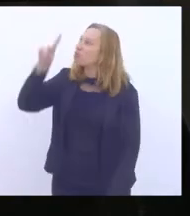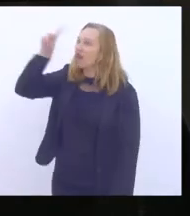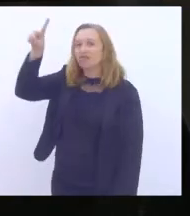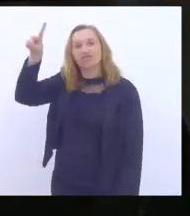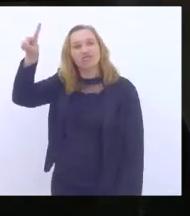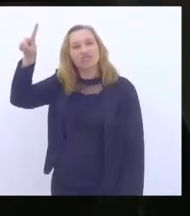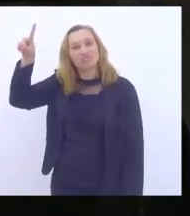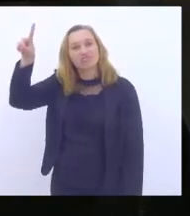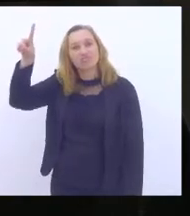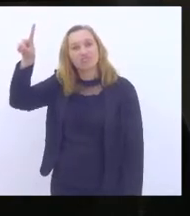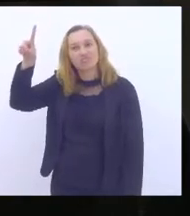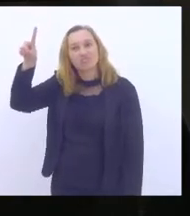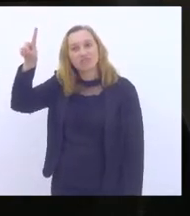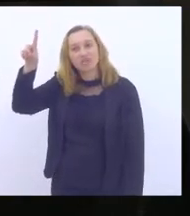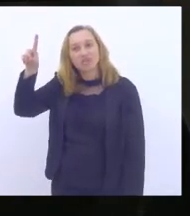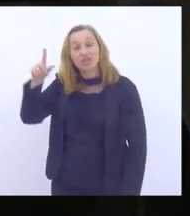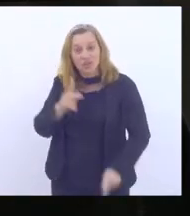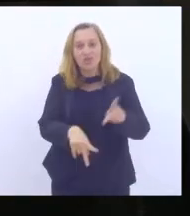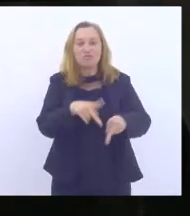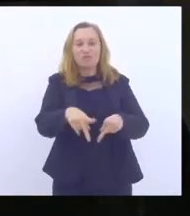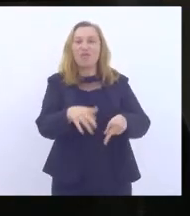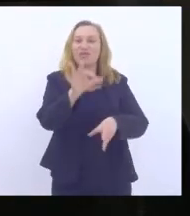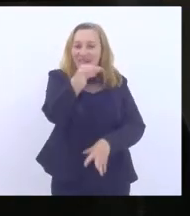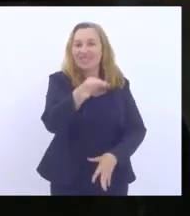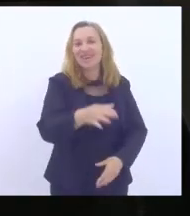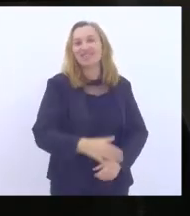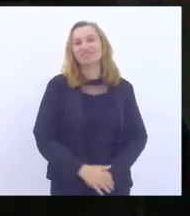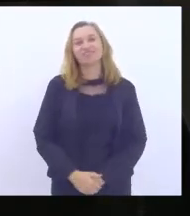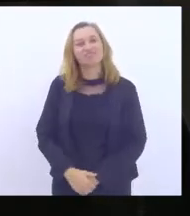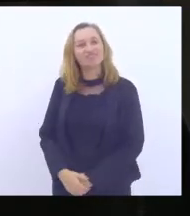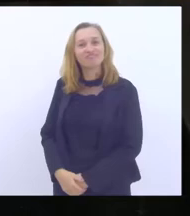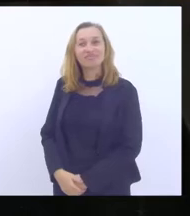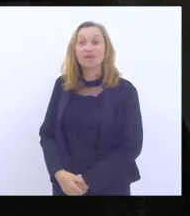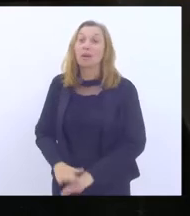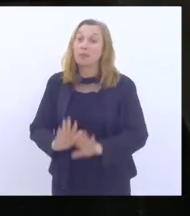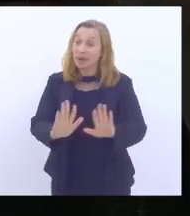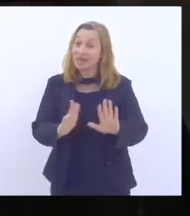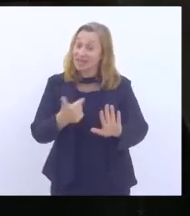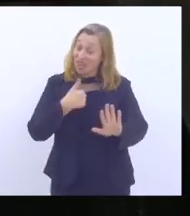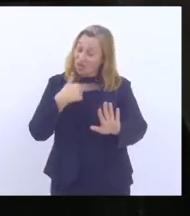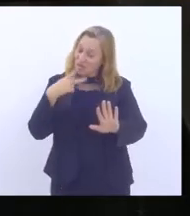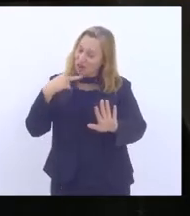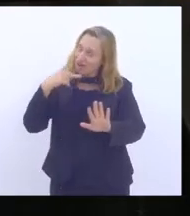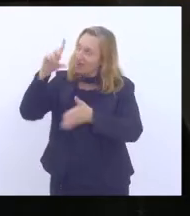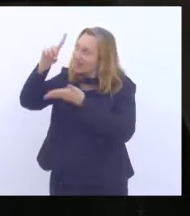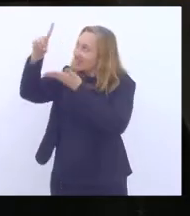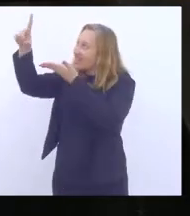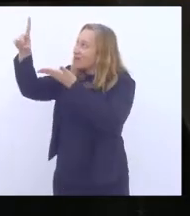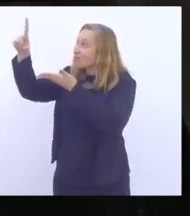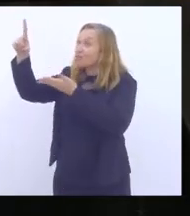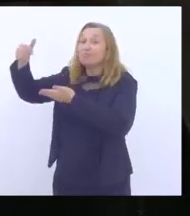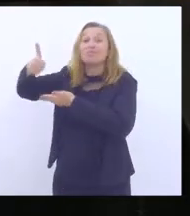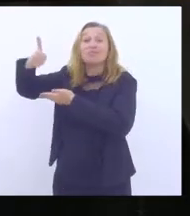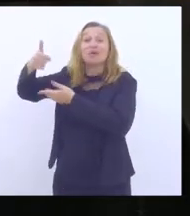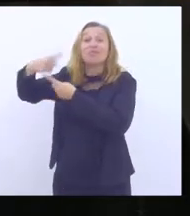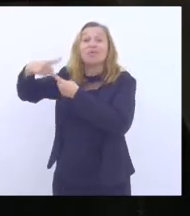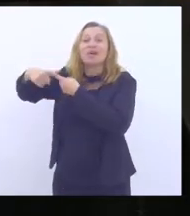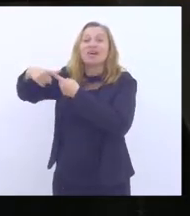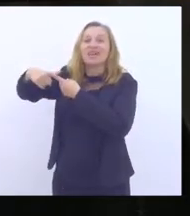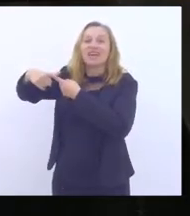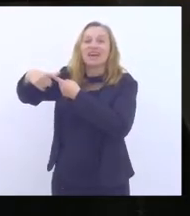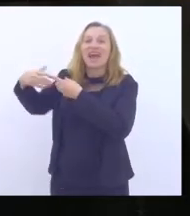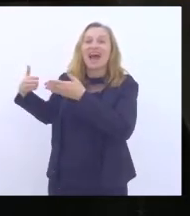Deus Oi e o povo é lógico só que eu falo a Deus primeiramente porque